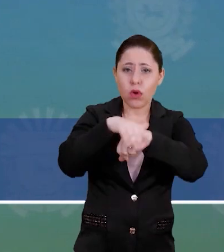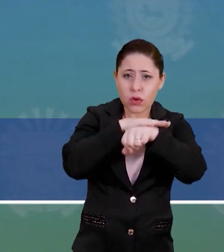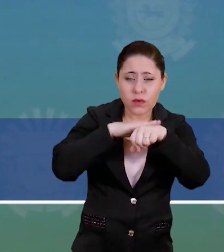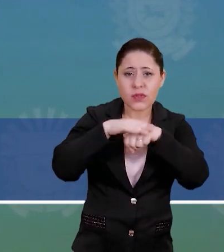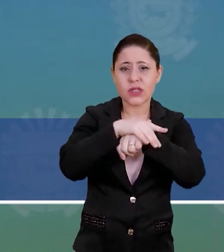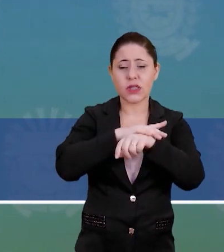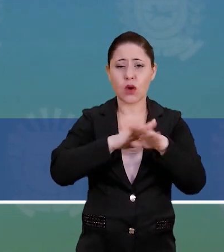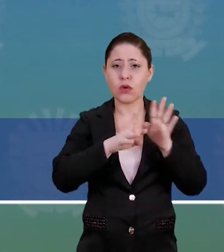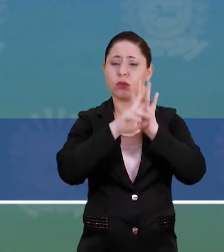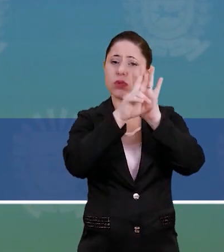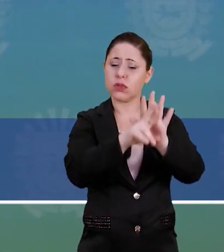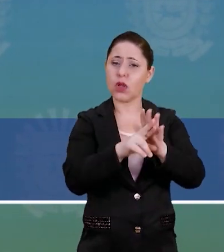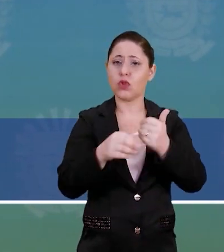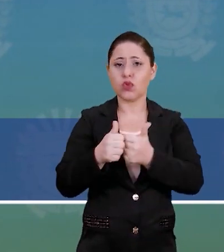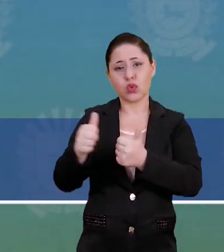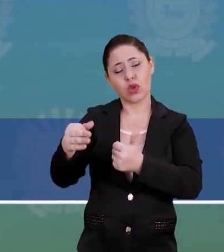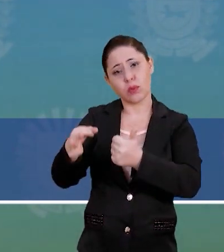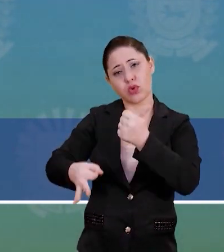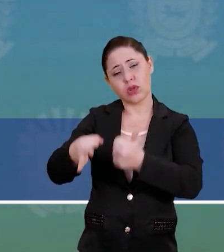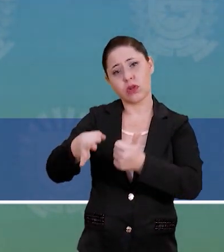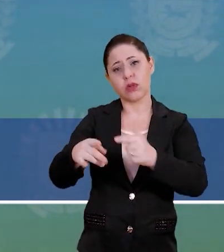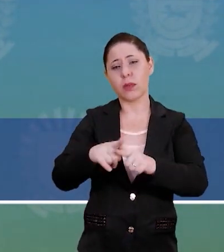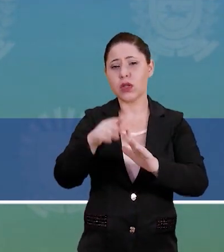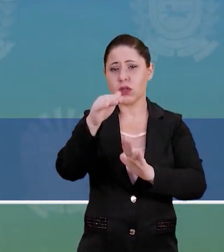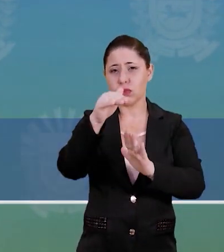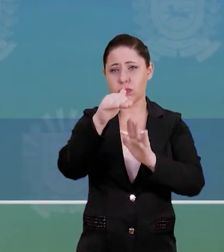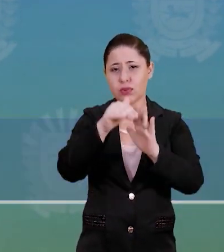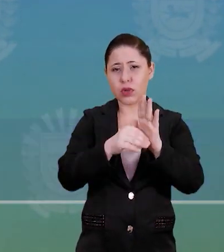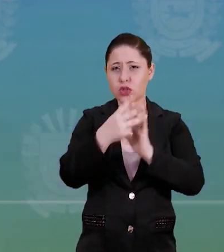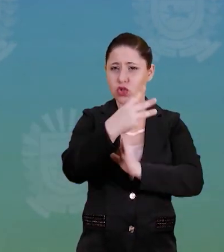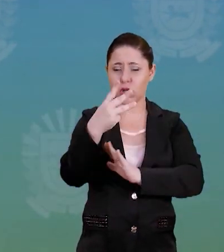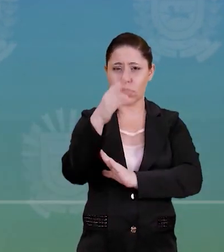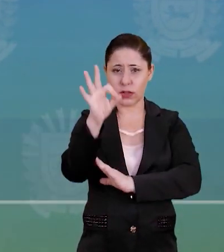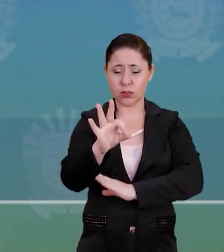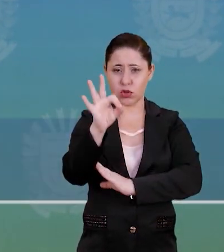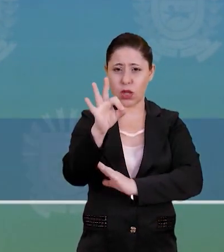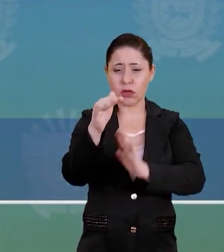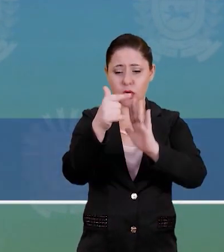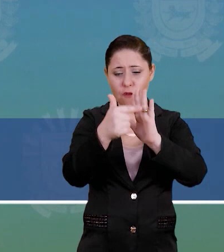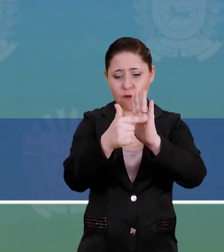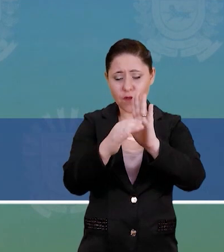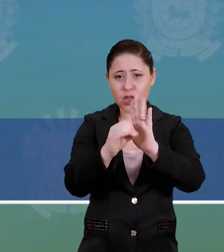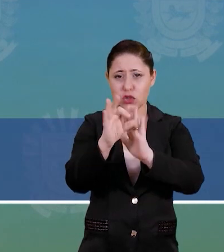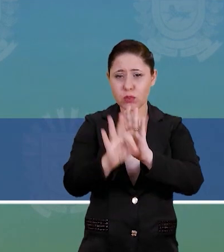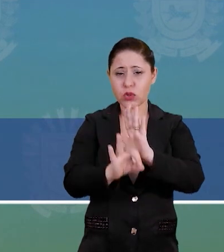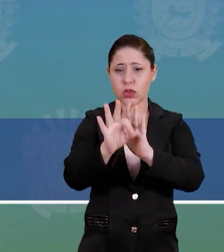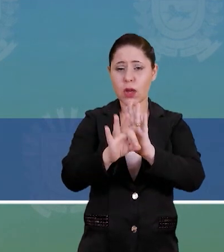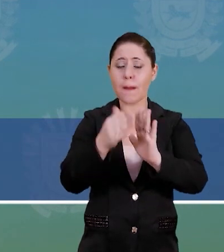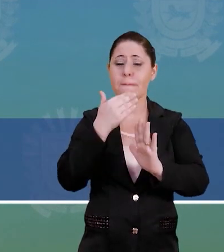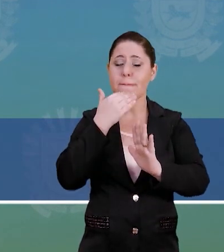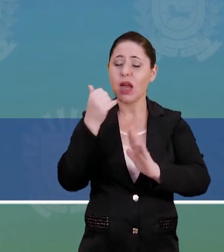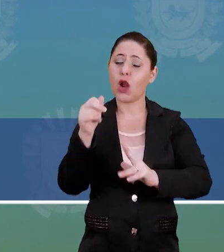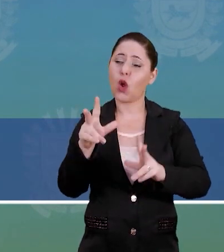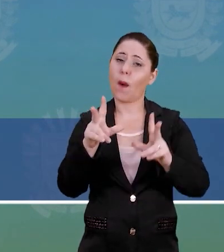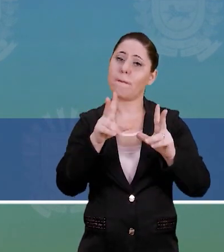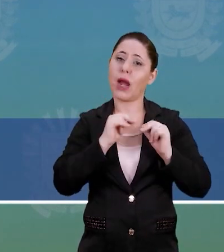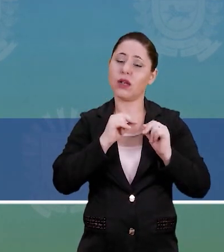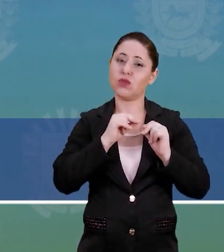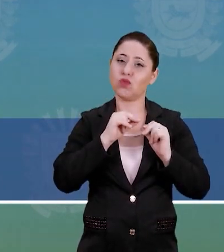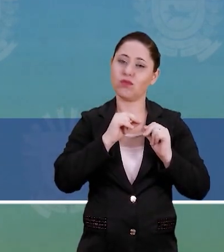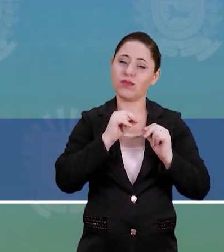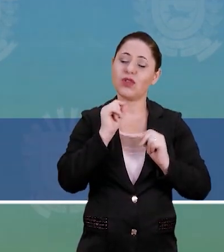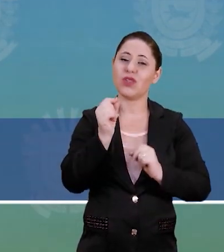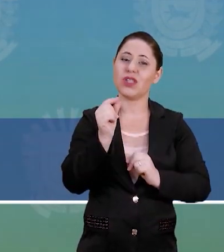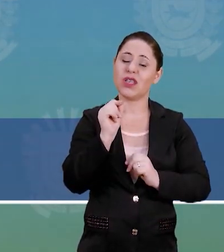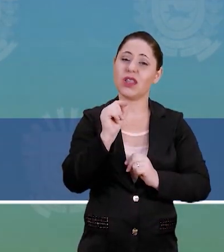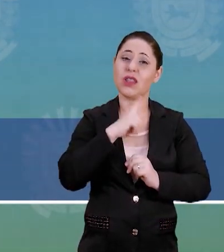os representantes do Tribunal de Justiça e conseguimos diminuir os 33% para 20% em nome da meritocracia.